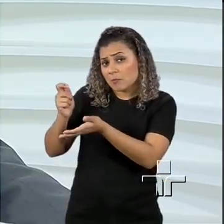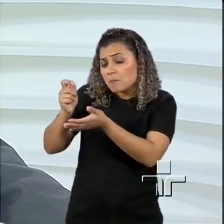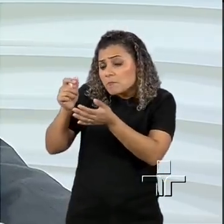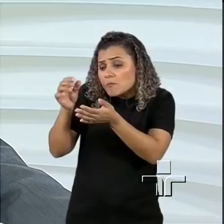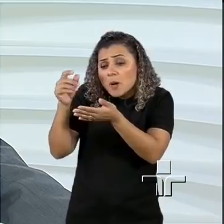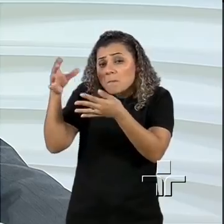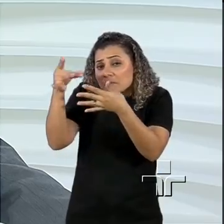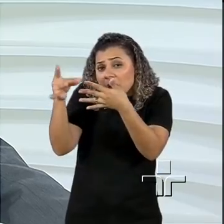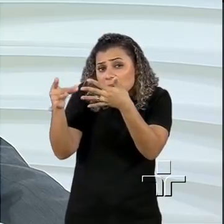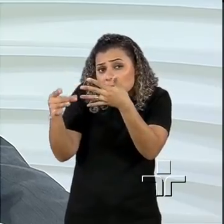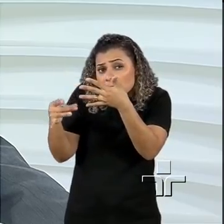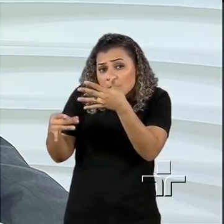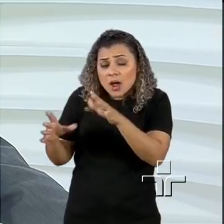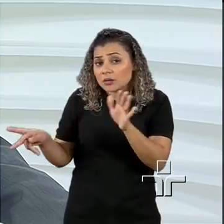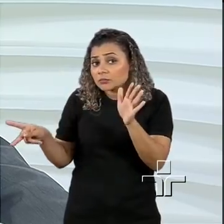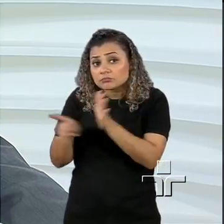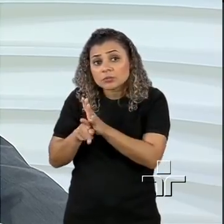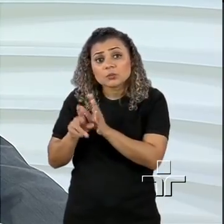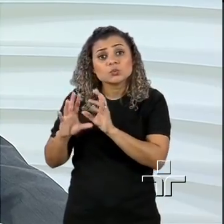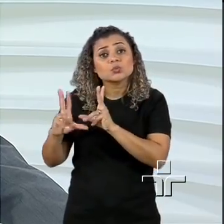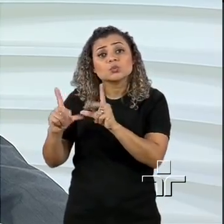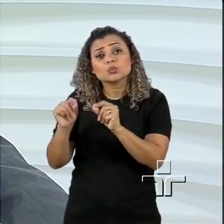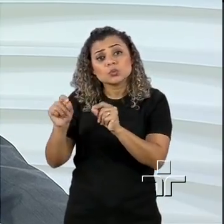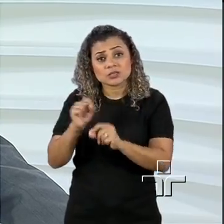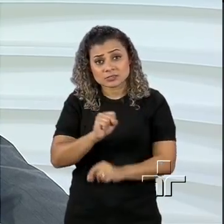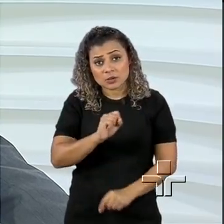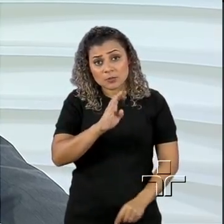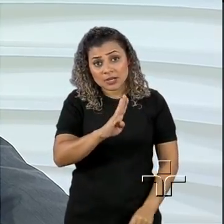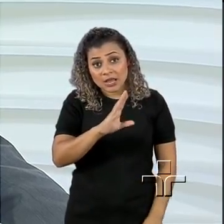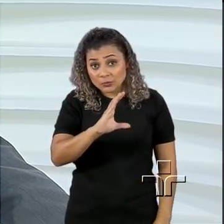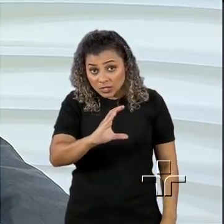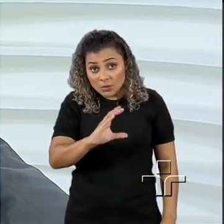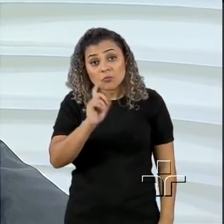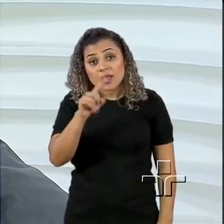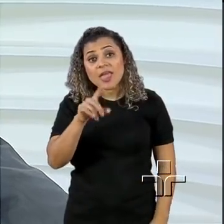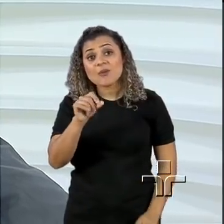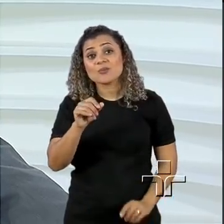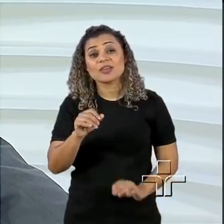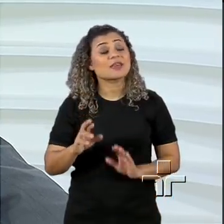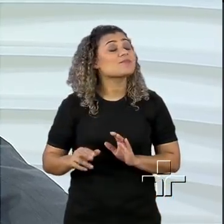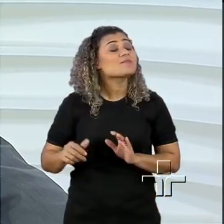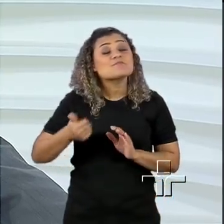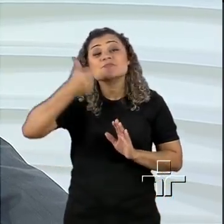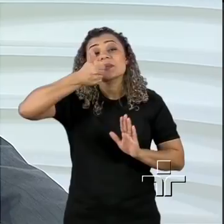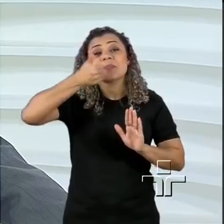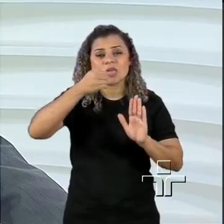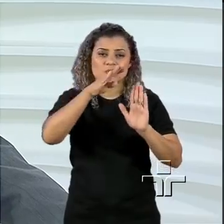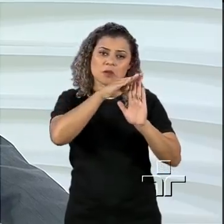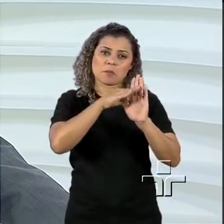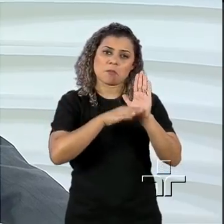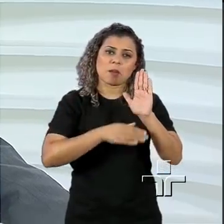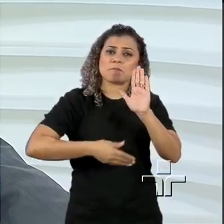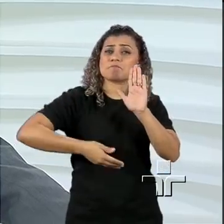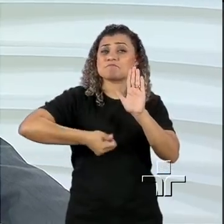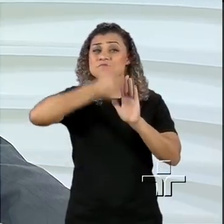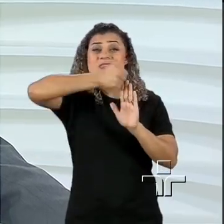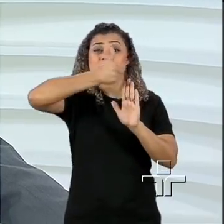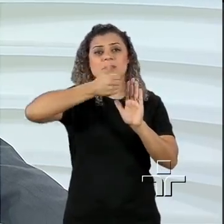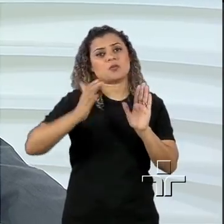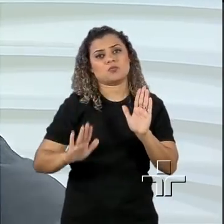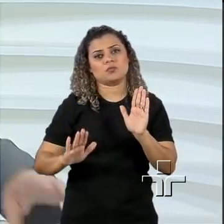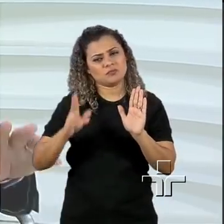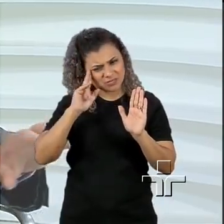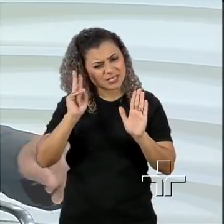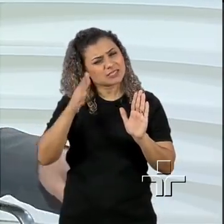das grandes cidades, eu sou a São Bernardo cidade número 1 de exemplo de gestão. Ou seja, você sabe disso, que o Diário,